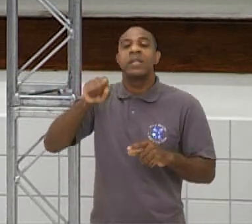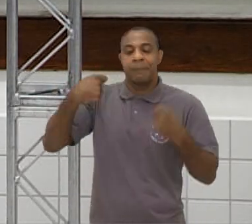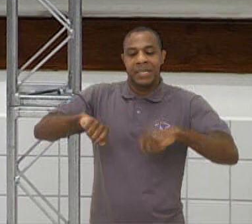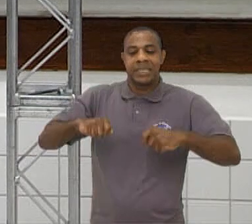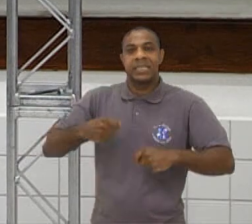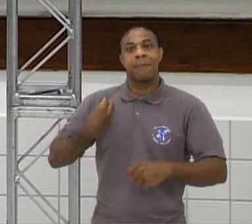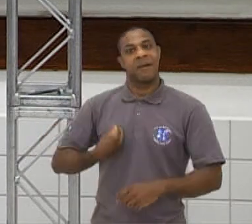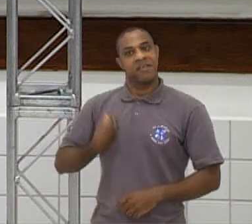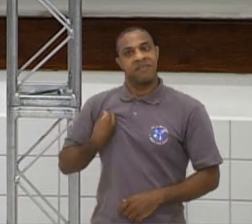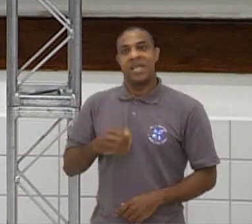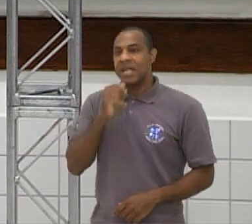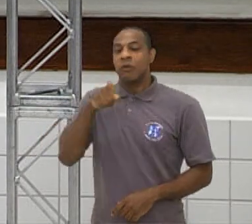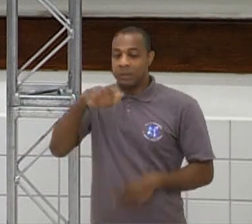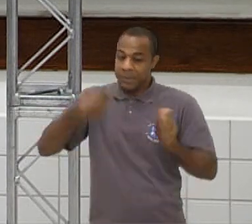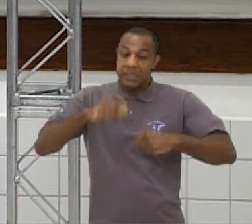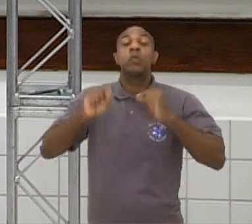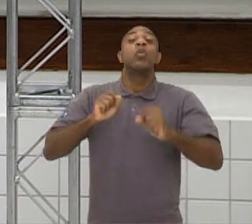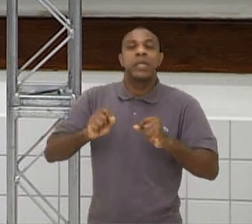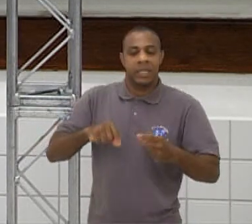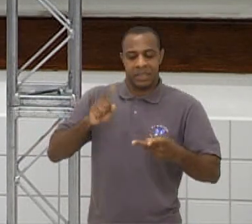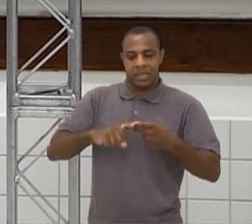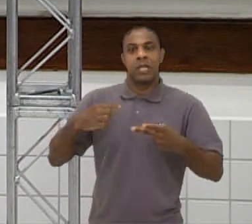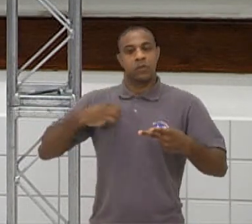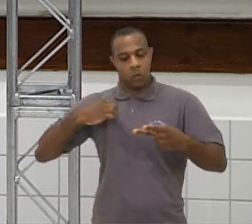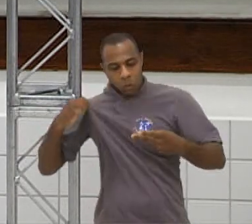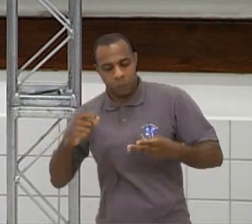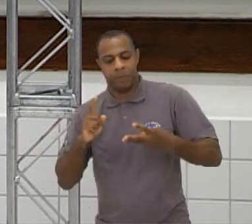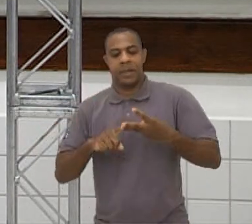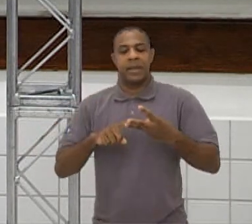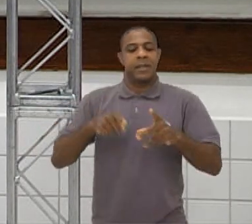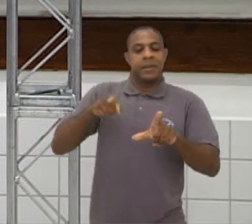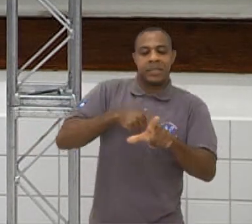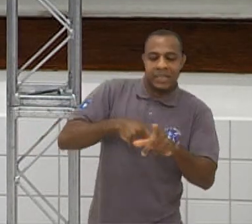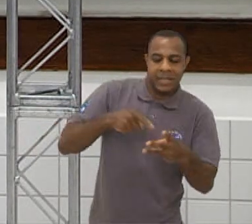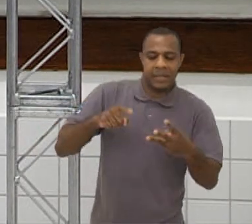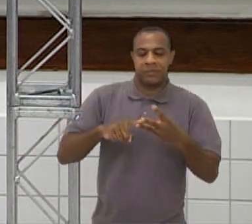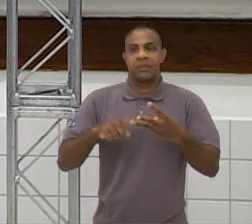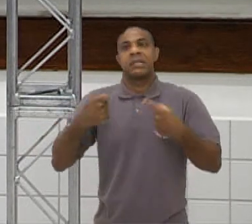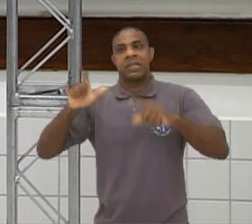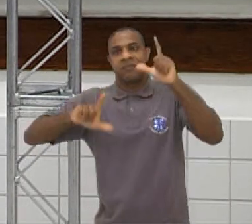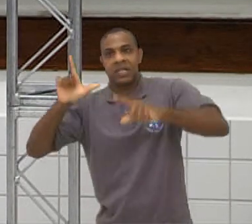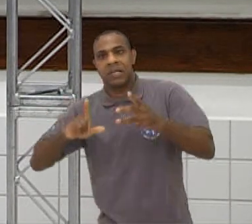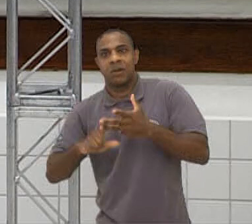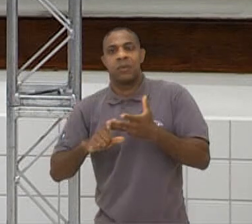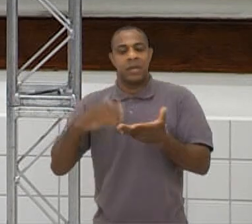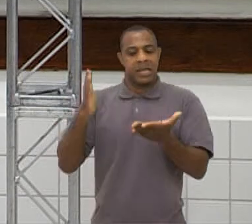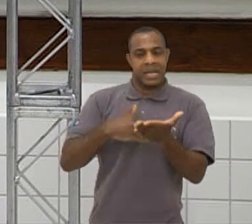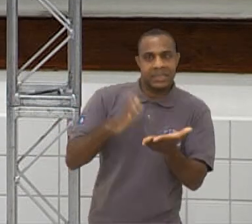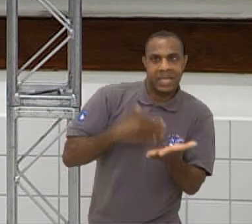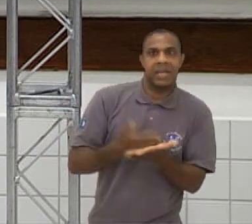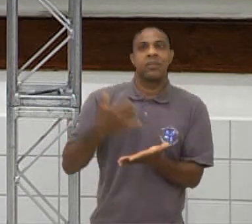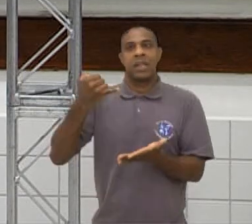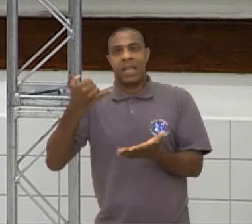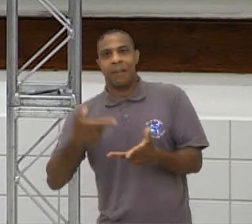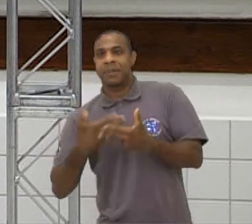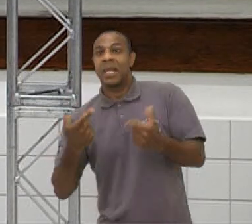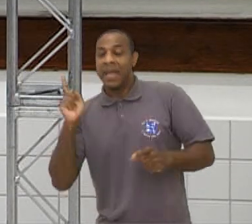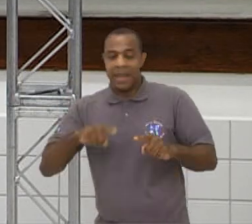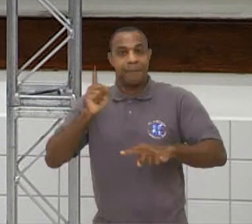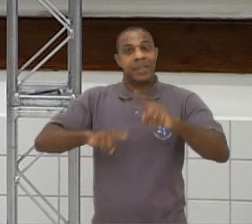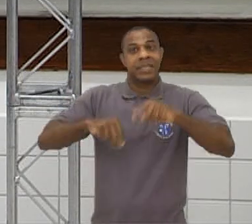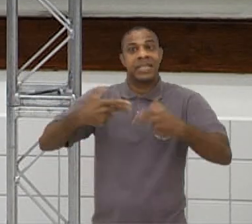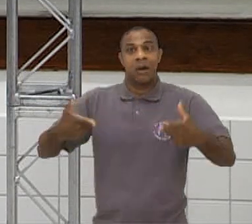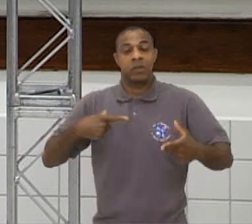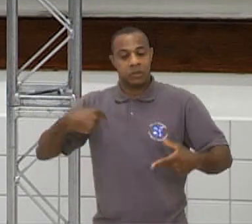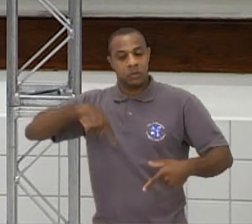roupa, você precisa de uma televisão, você precisa de um caderno, de um lápis. Isso são as coisas materiais que a gente